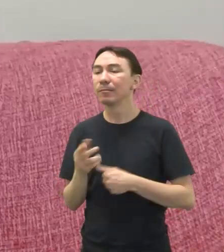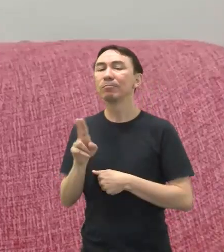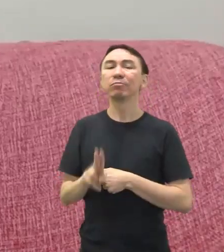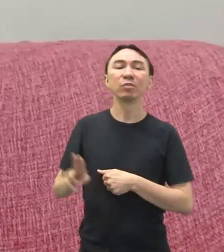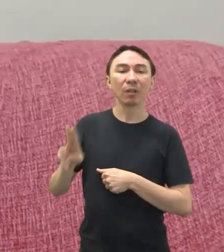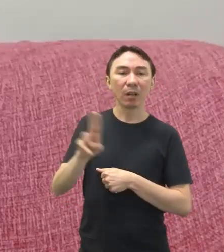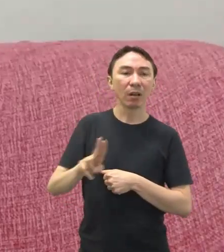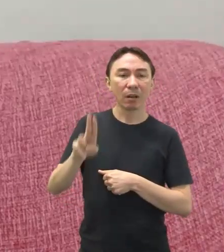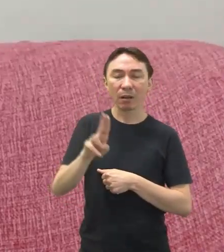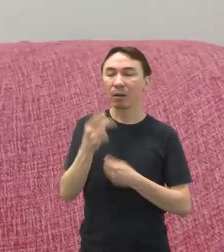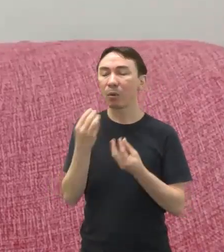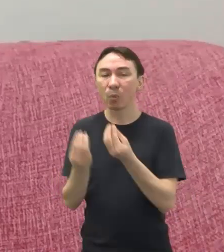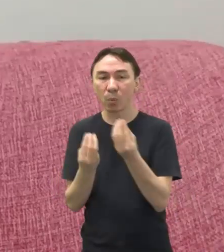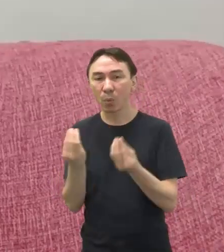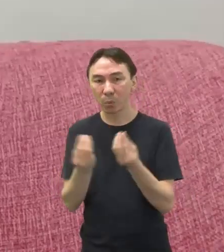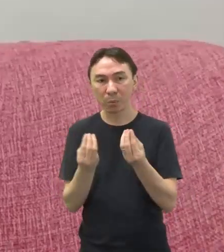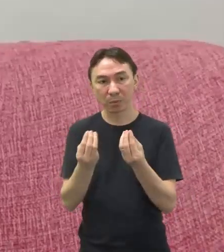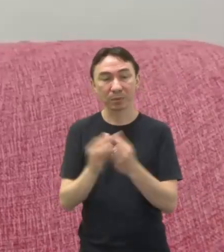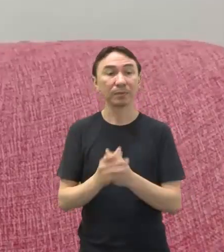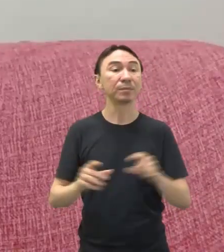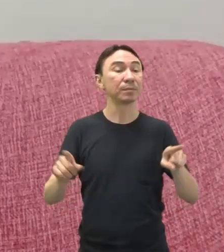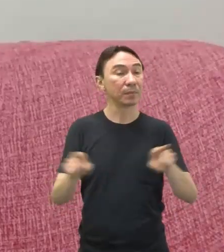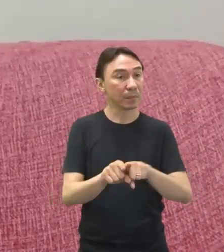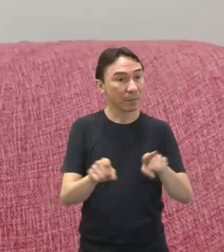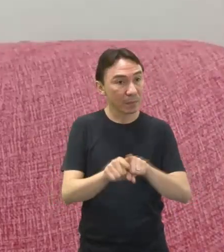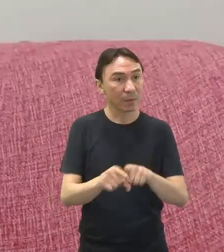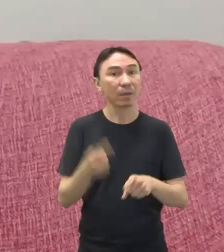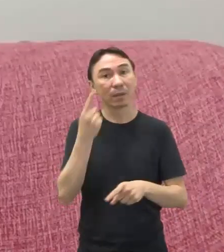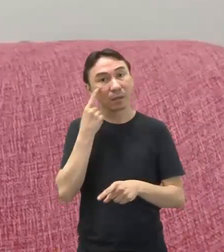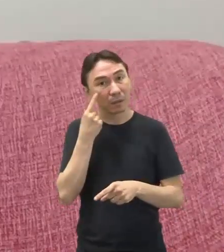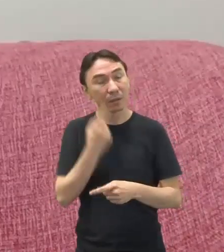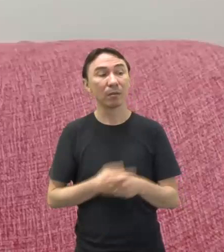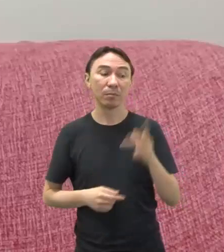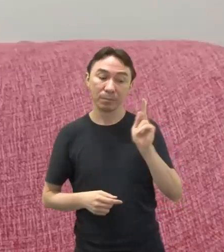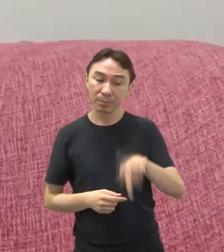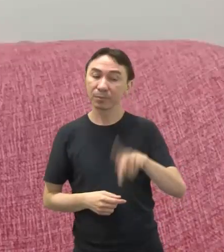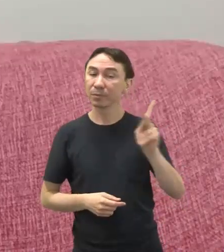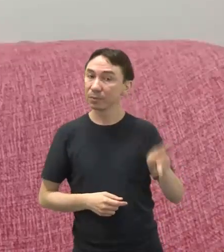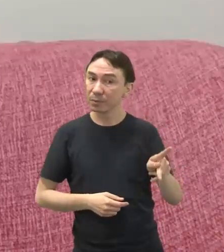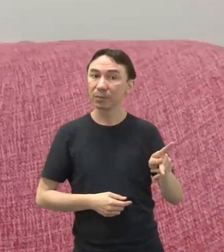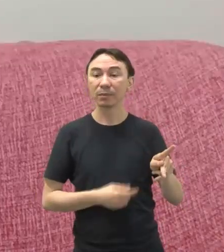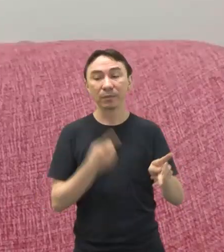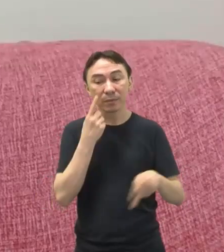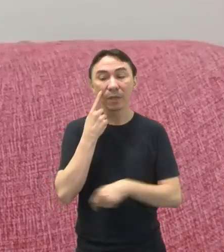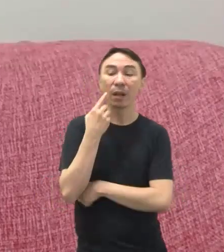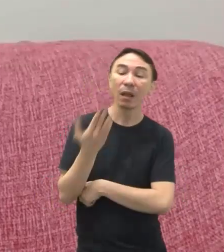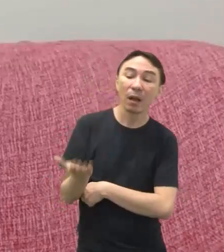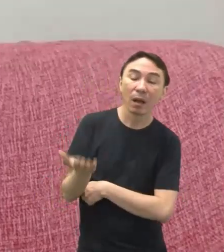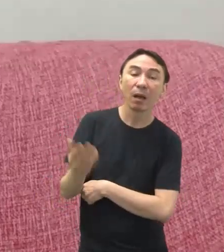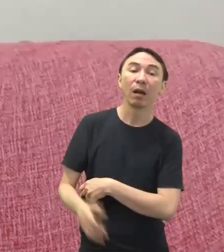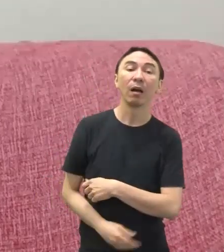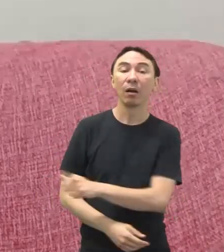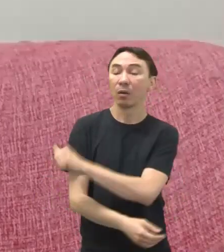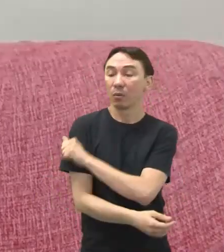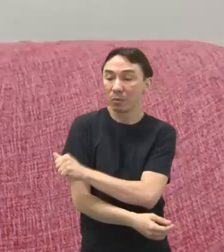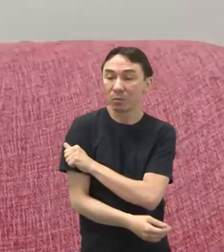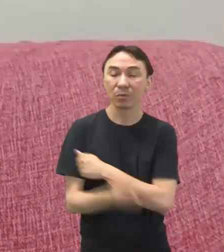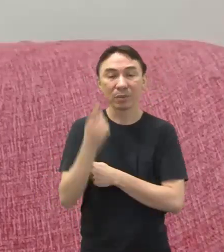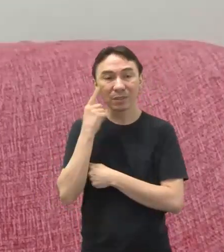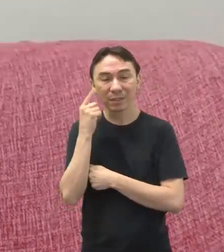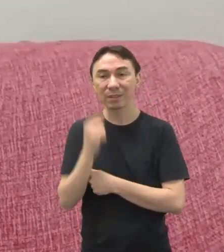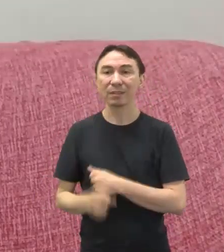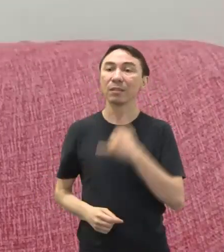é importante que o professor leva em consideração os diferentes dispositivos que os alunos têm acesso por exemplo